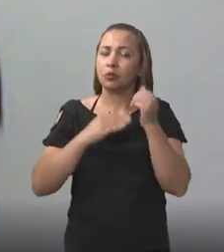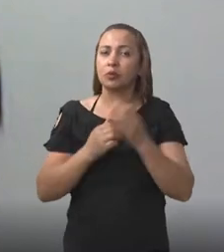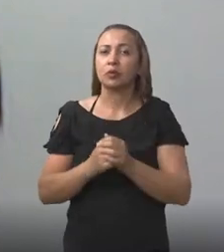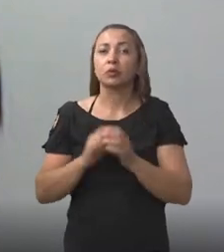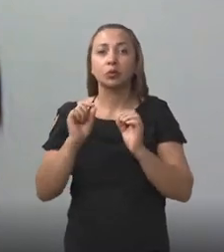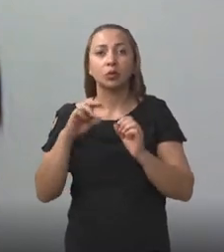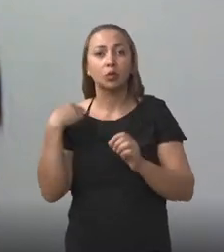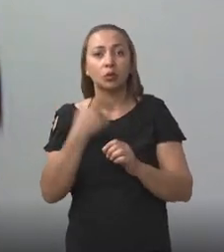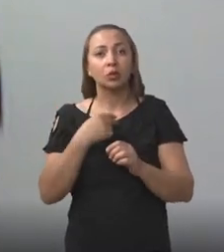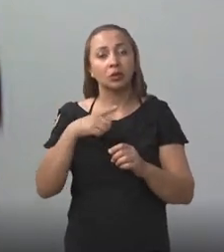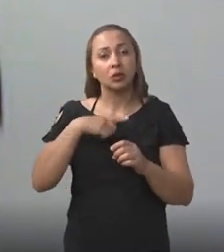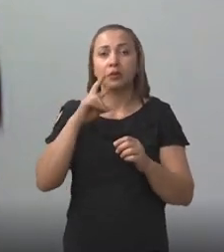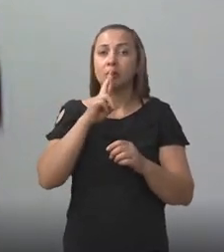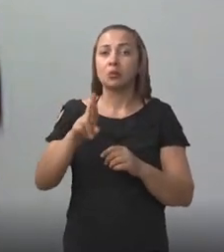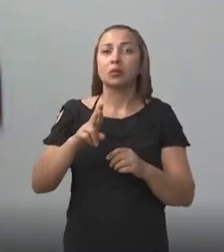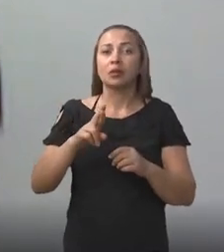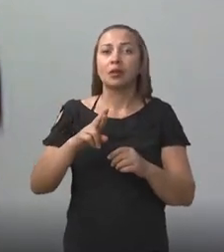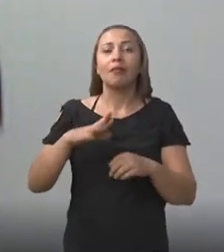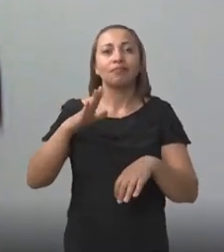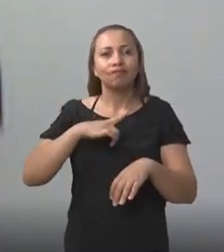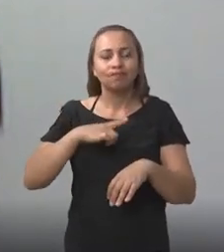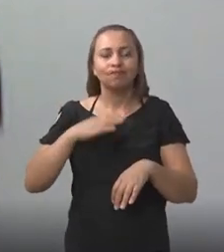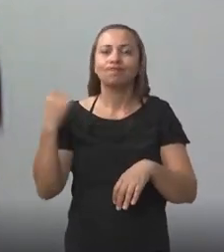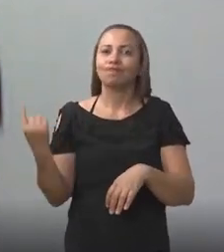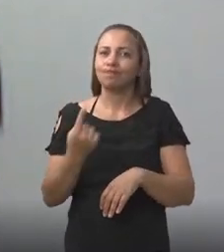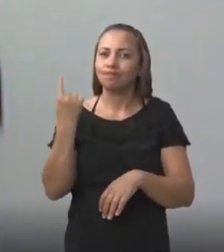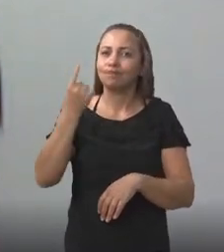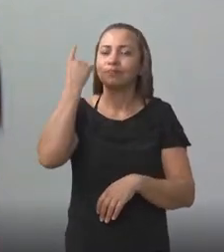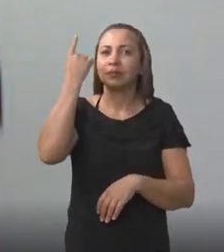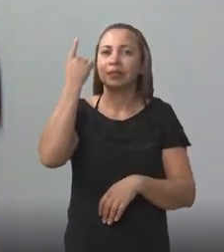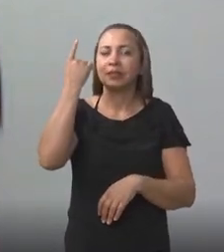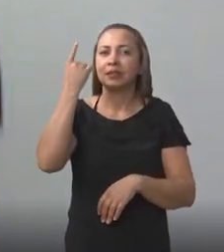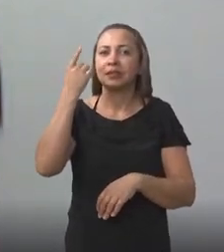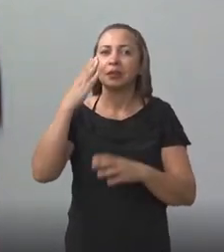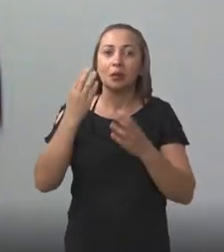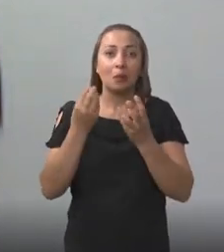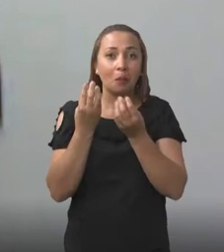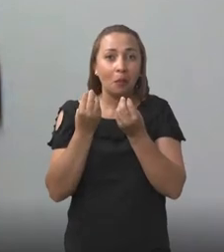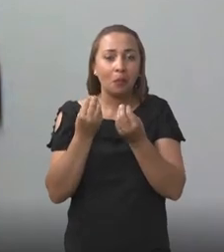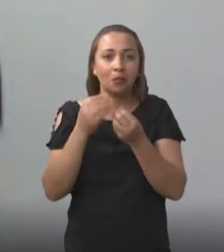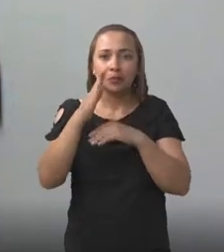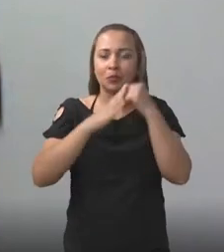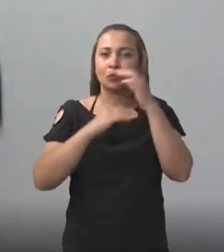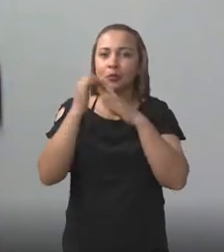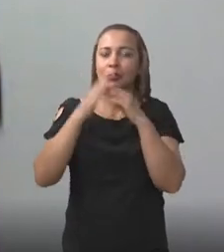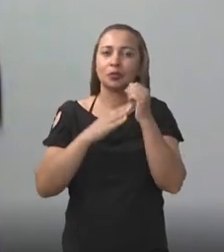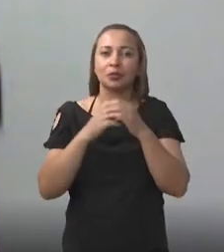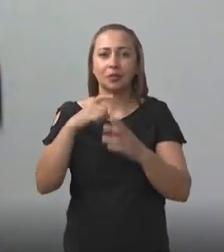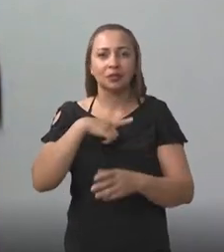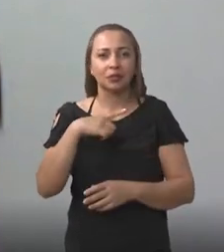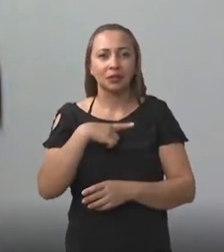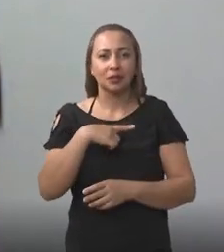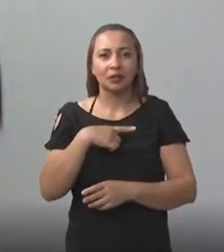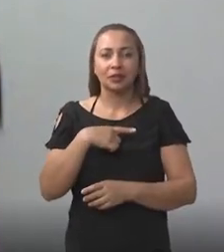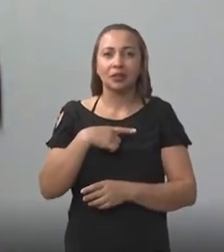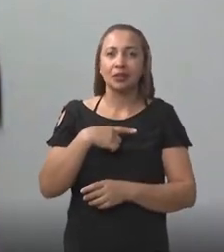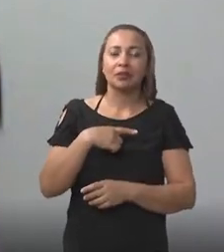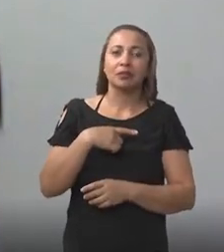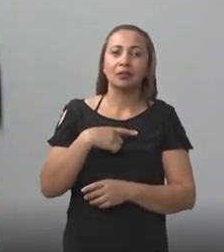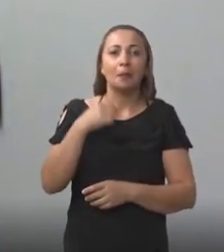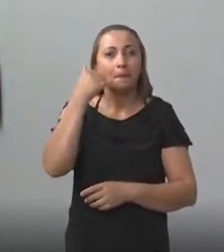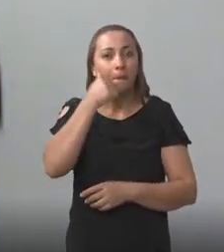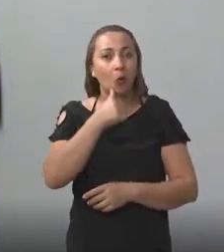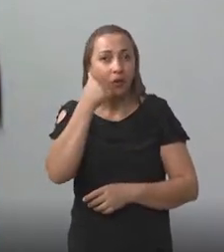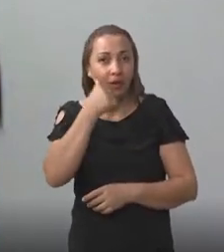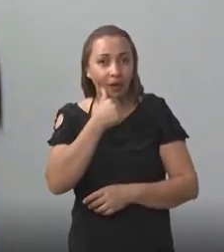O que a gente concluiu foi que a prevalência foi elevada nos trabalhadores. A maioria, né, que teve a